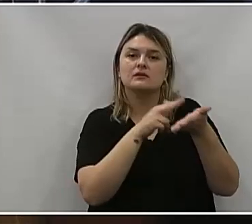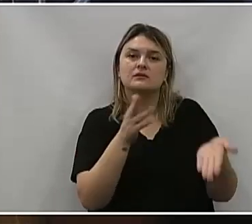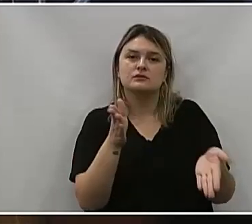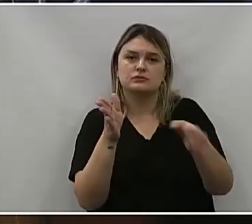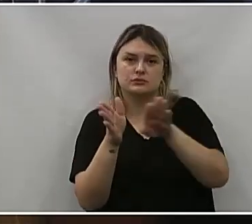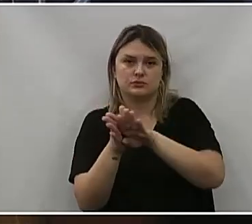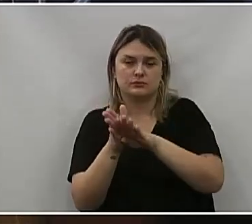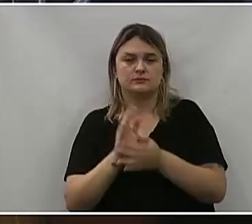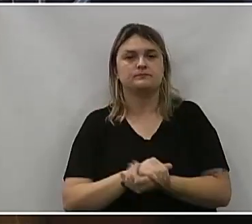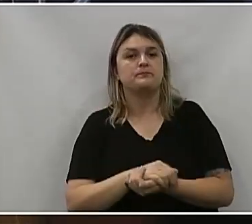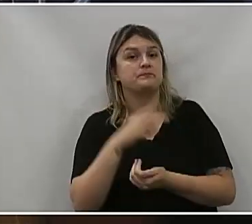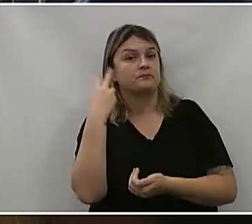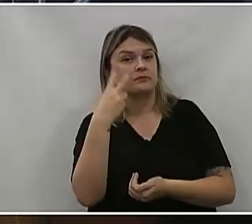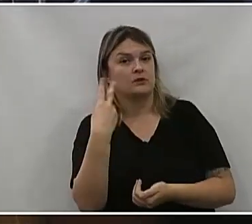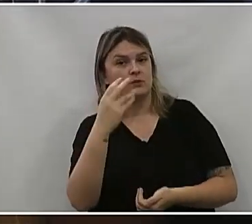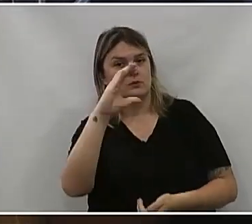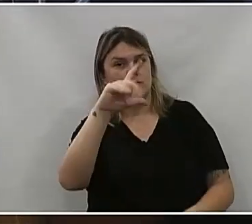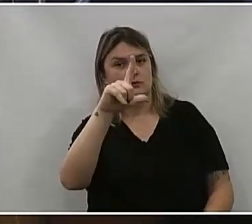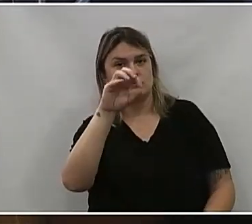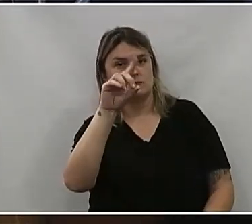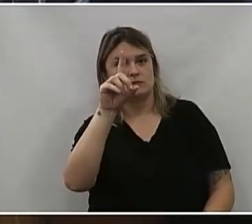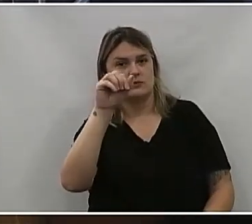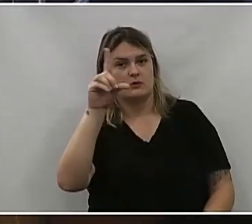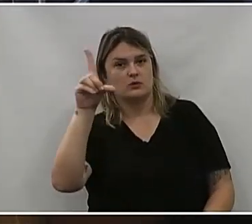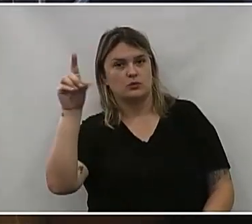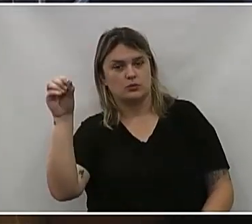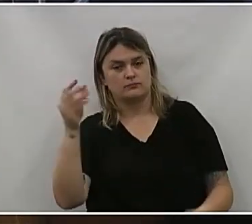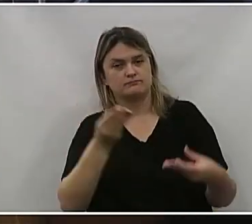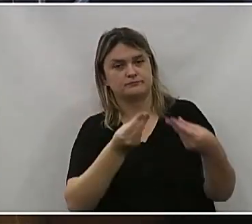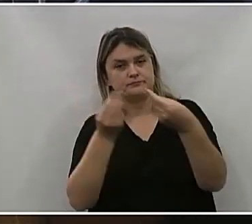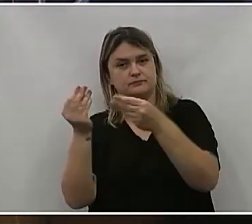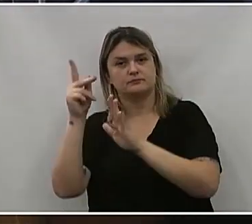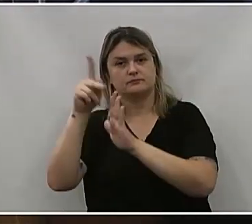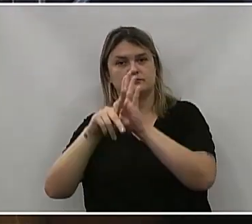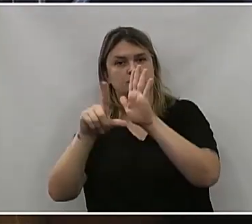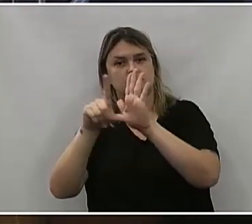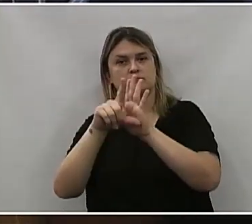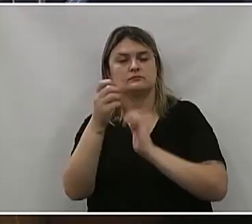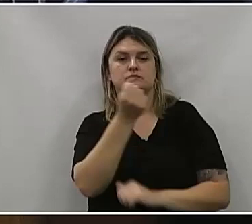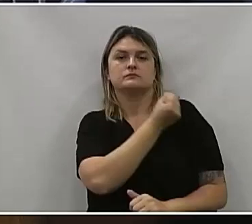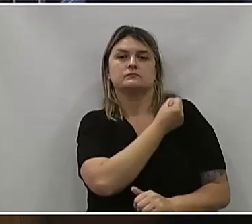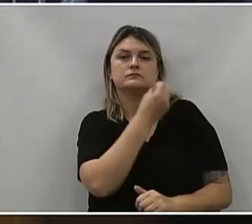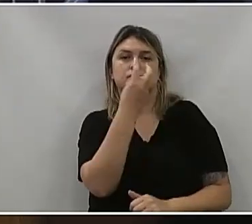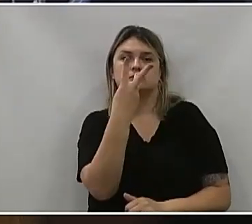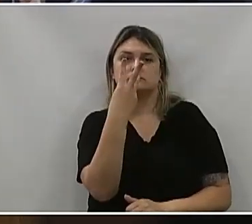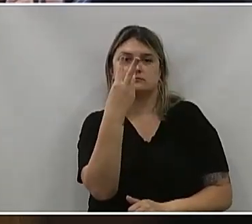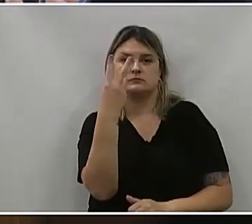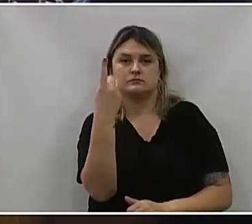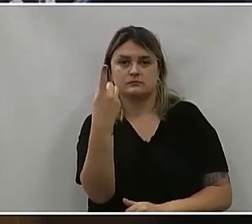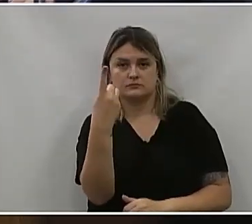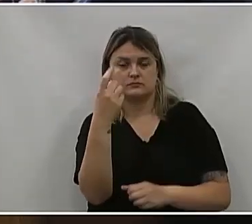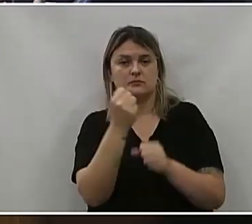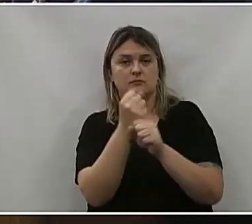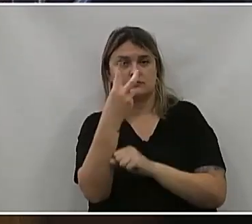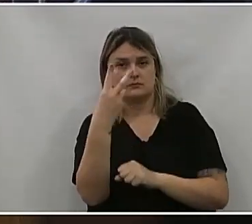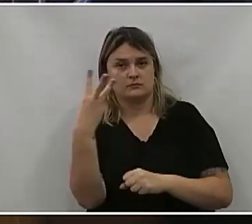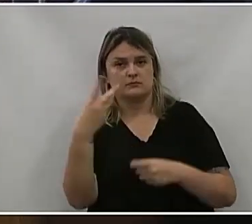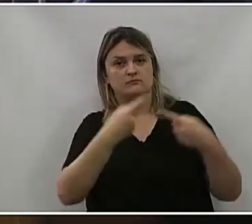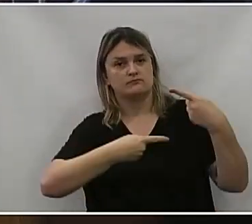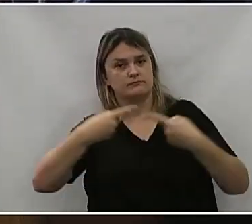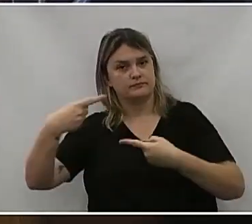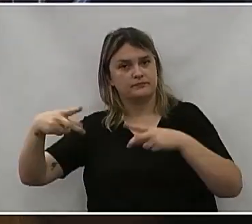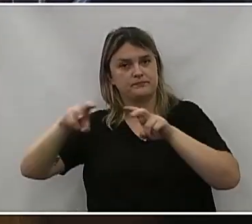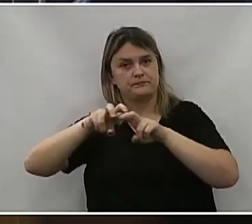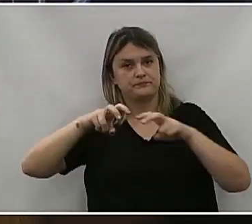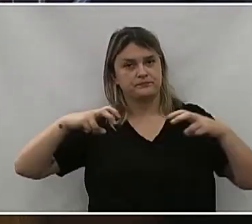Correspondências recebidas do vereador Clodoaldo Cleverson Goetz. Encaminha projeto de lei ordinária número 31 de 2023 para apreciação